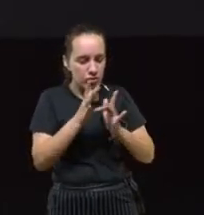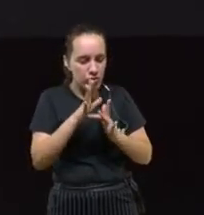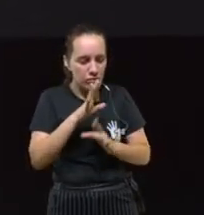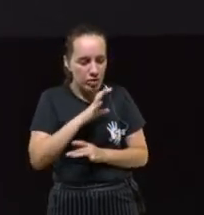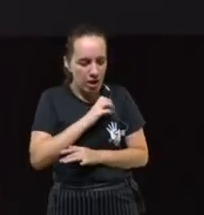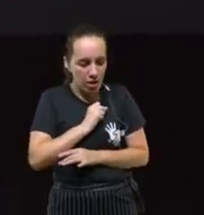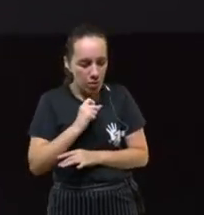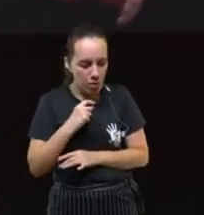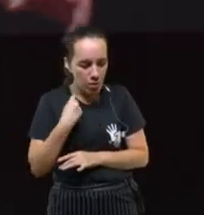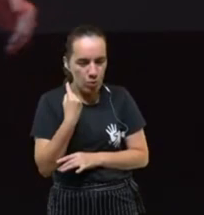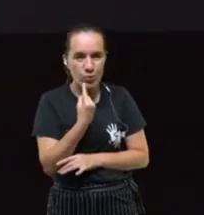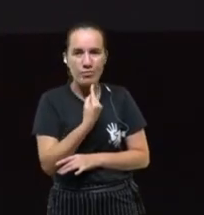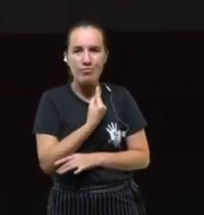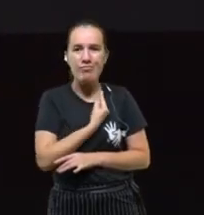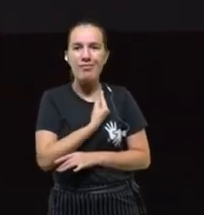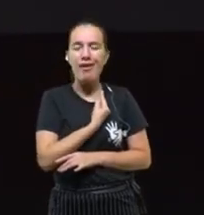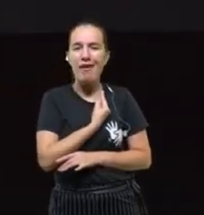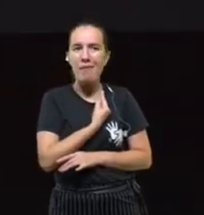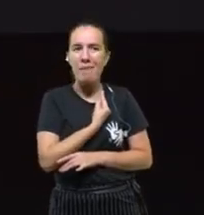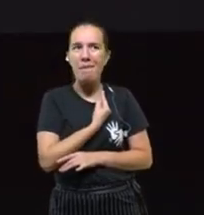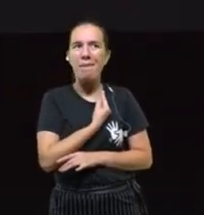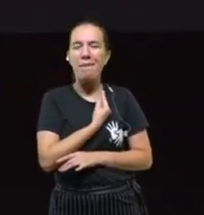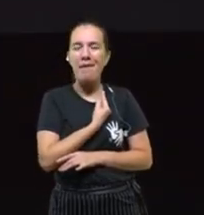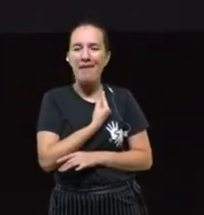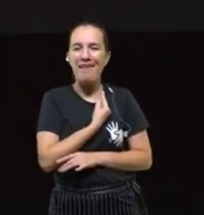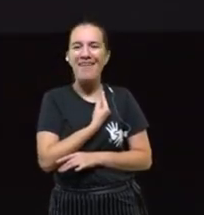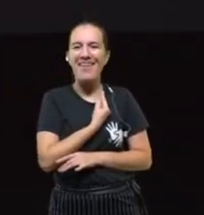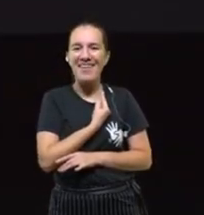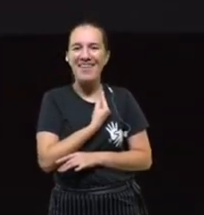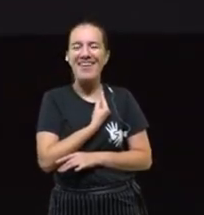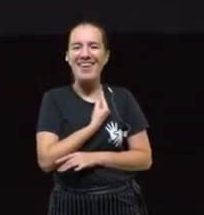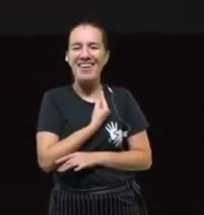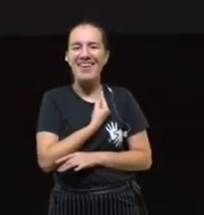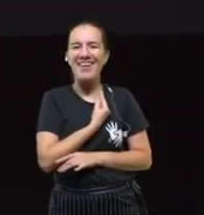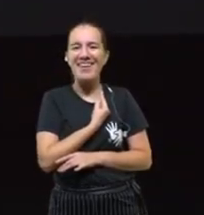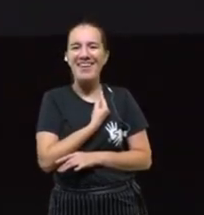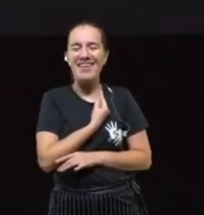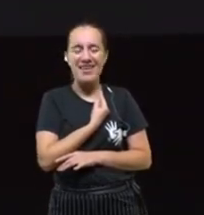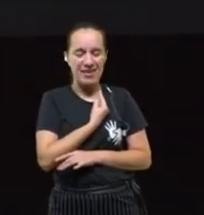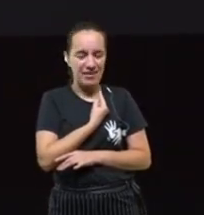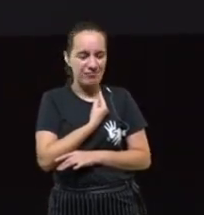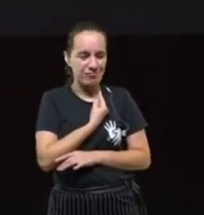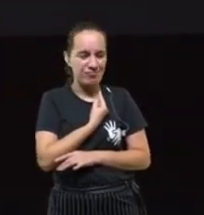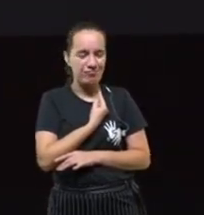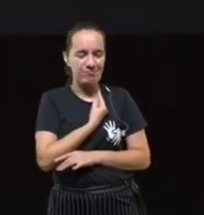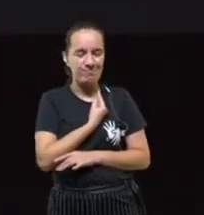Jesus nos ama. Eu estava lendo.